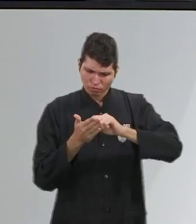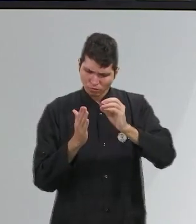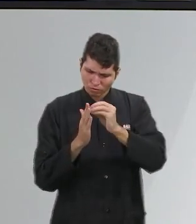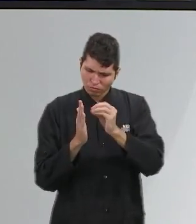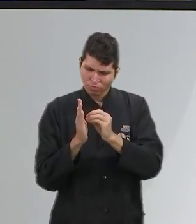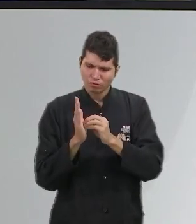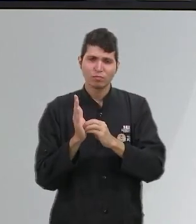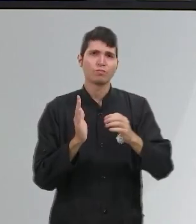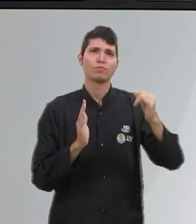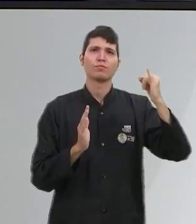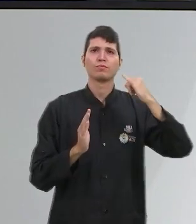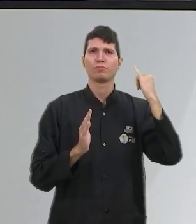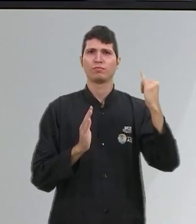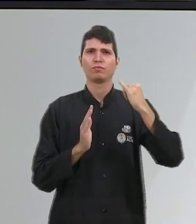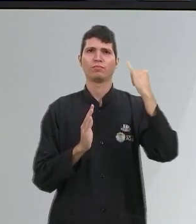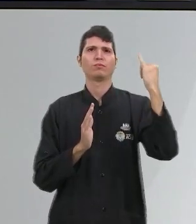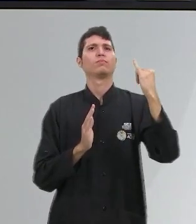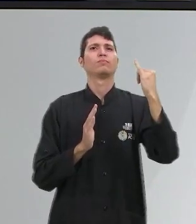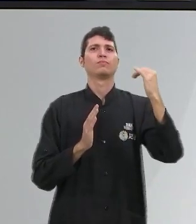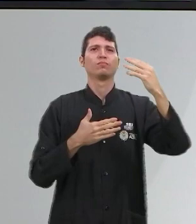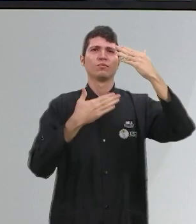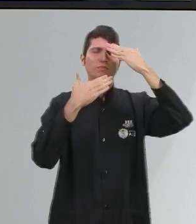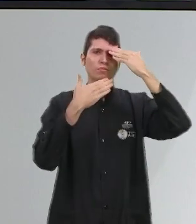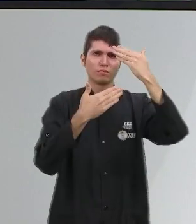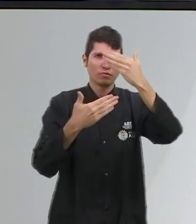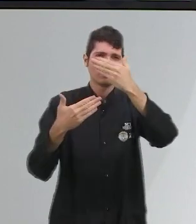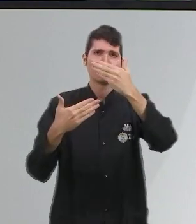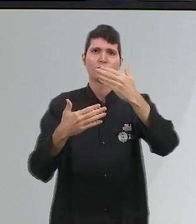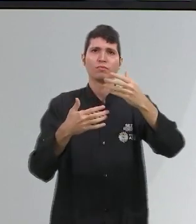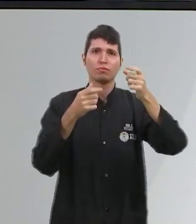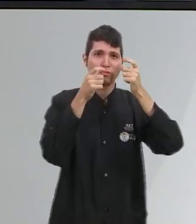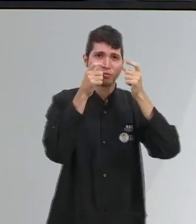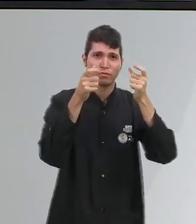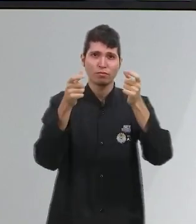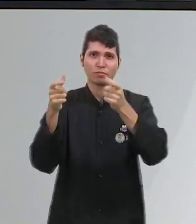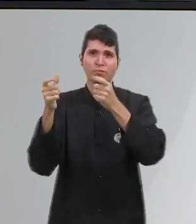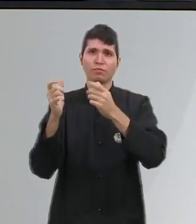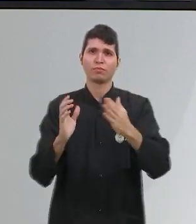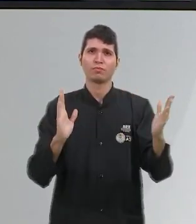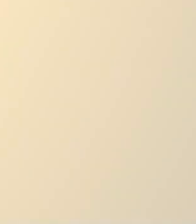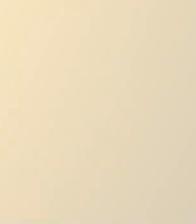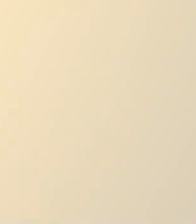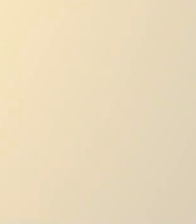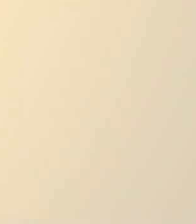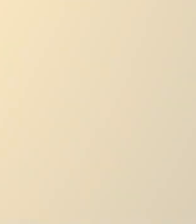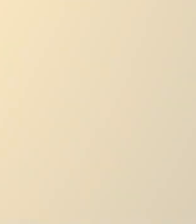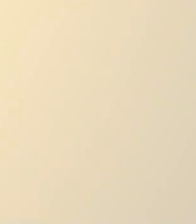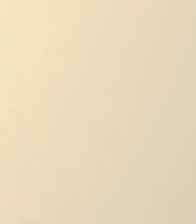importantes. Agradeço desde já a atenção de todos vocês e até a próxima.